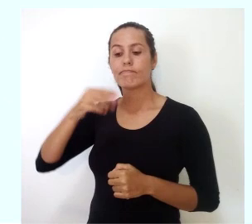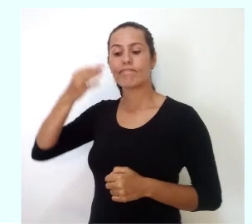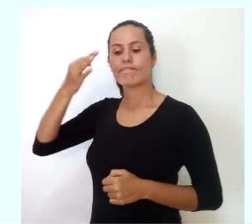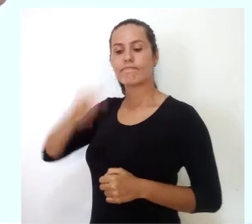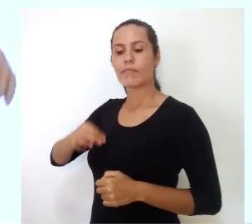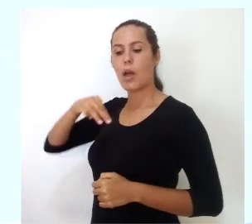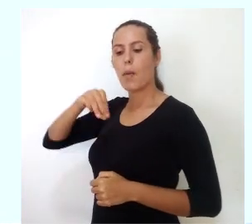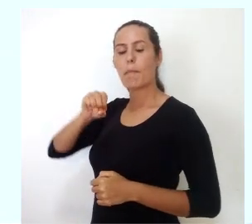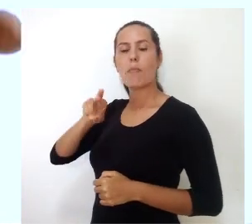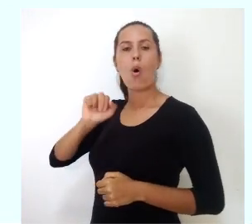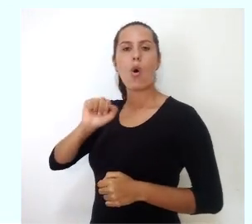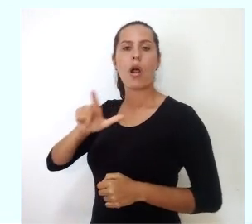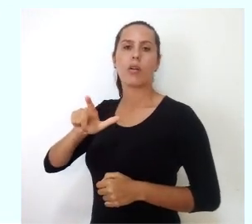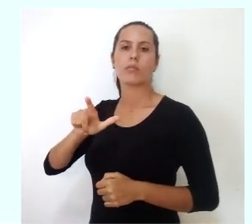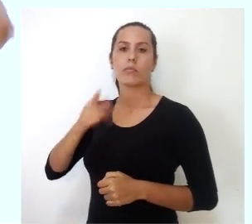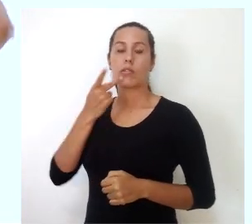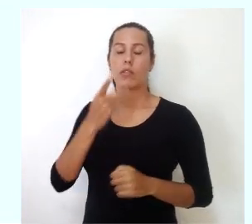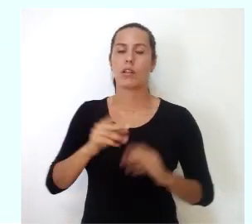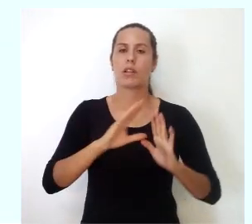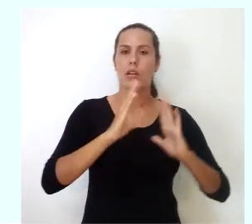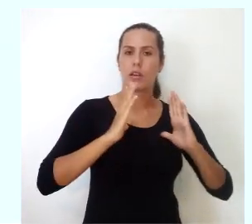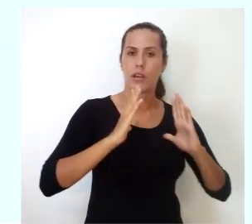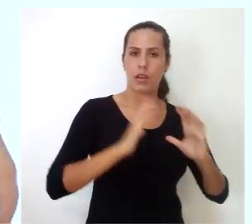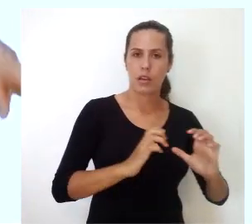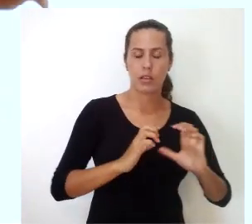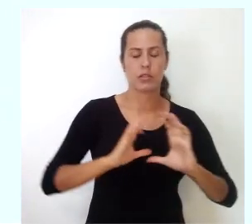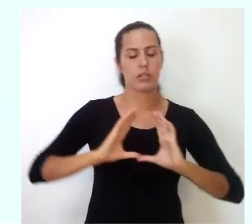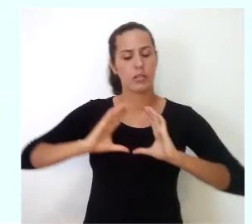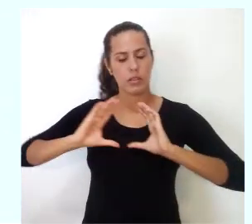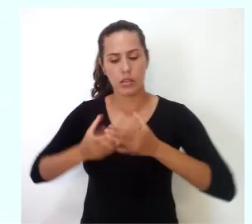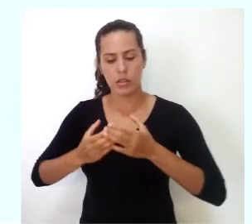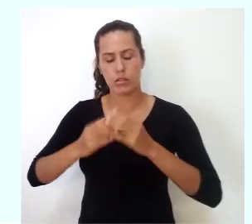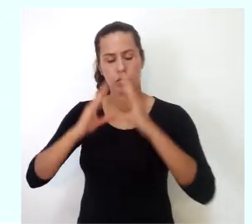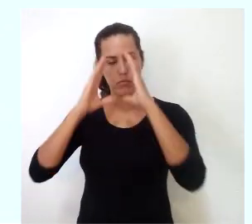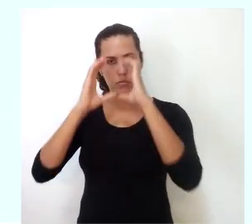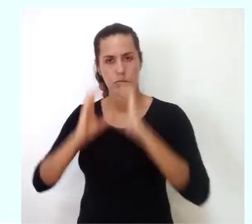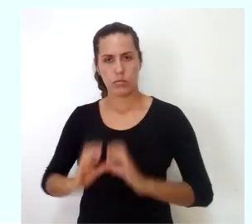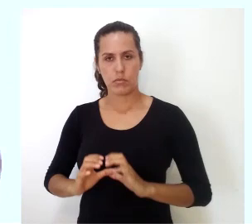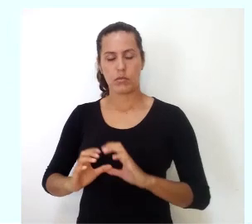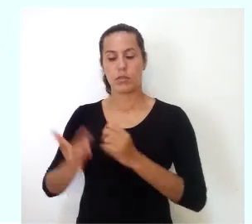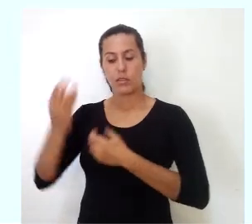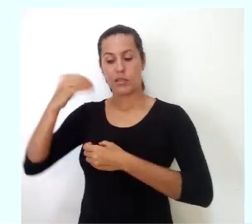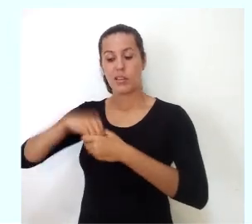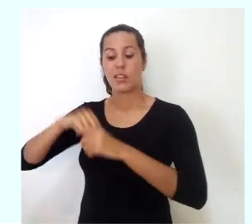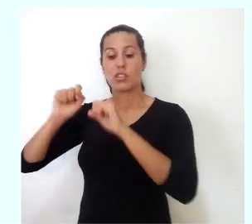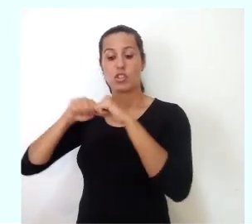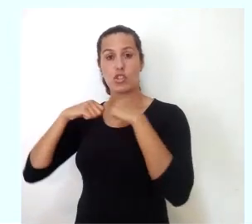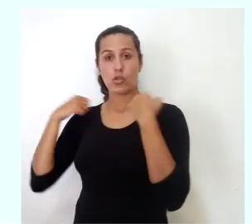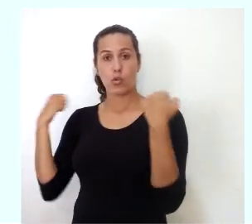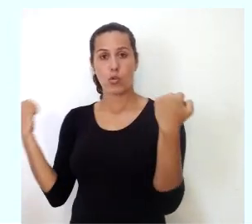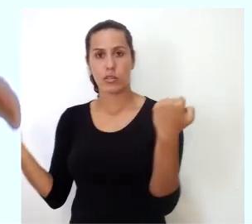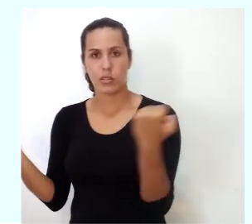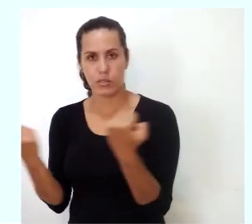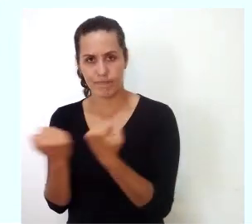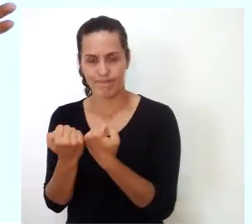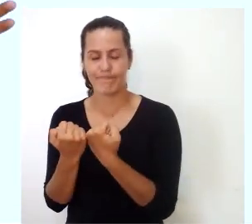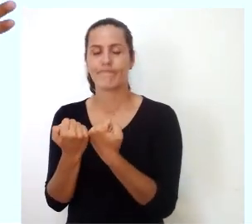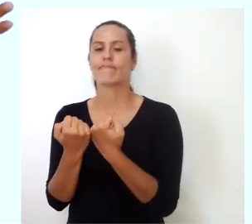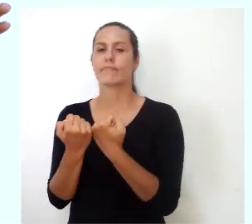de conduta, a gente fala de sociedade, a gente fala em sociedade plural. Então é preciso o quê?